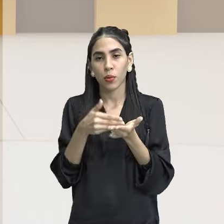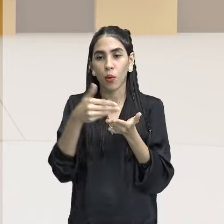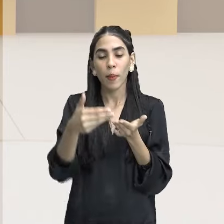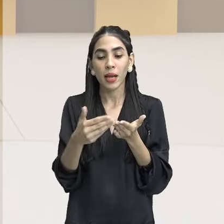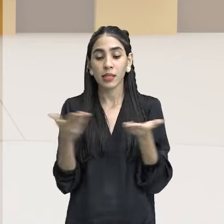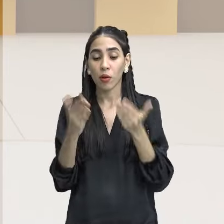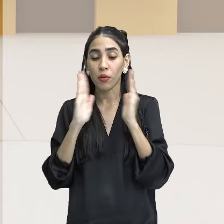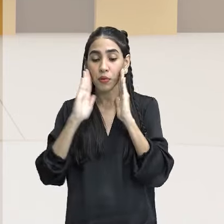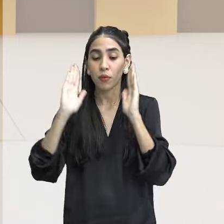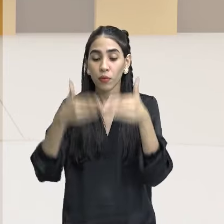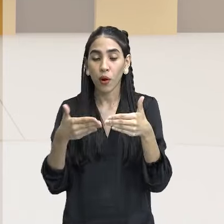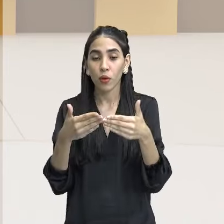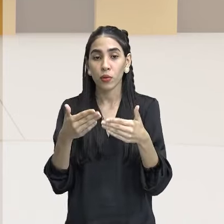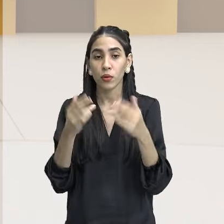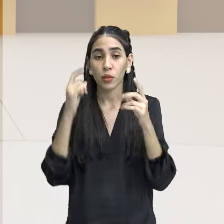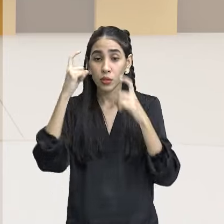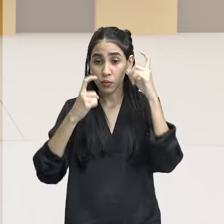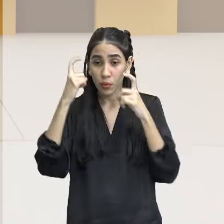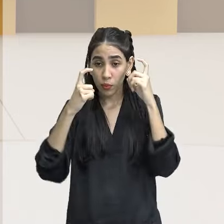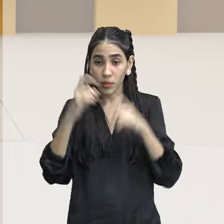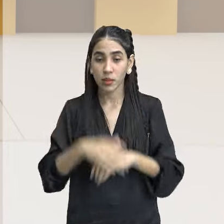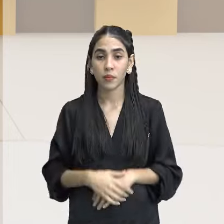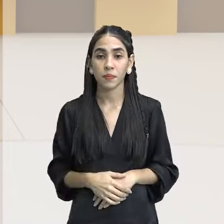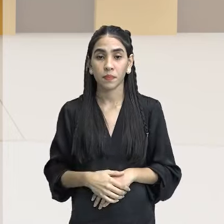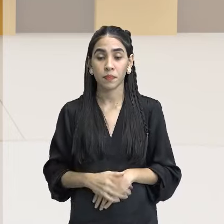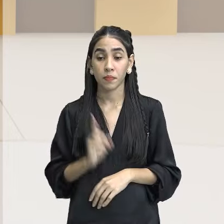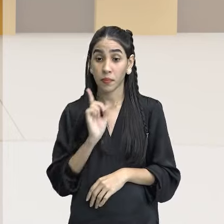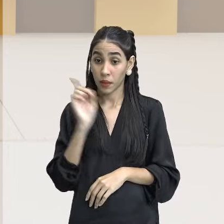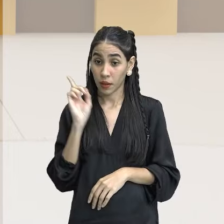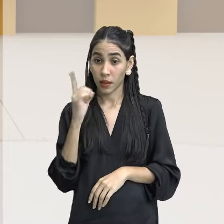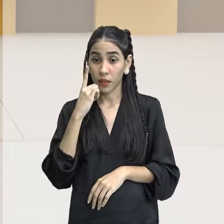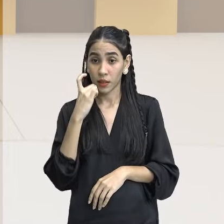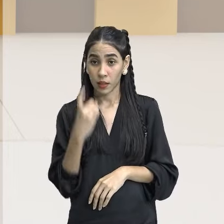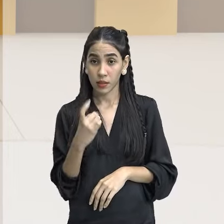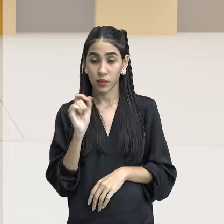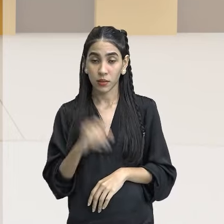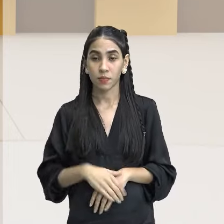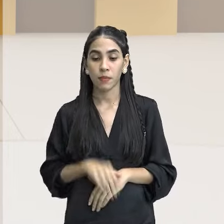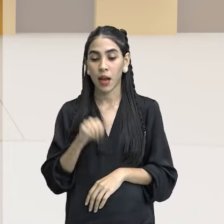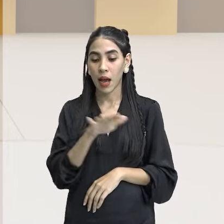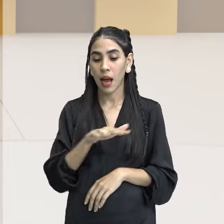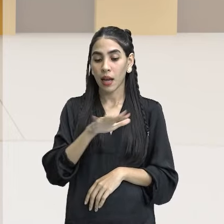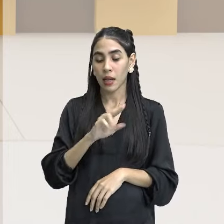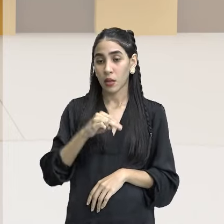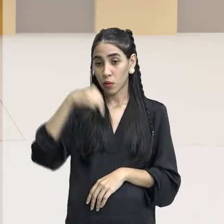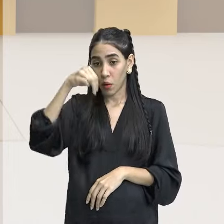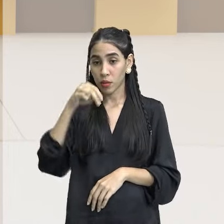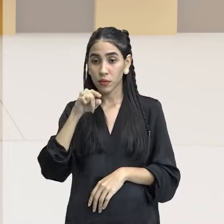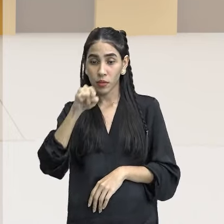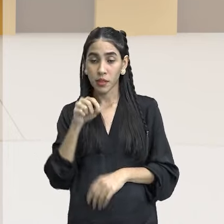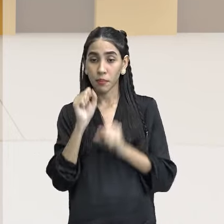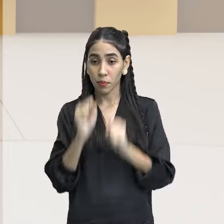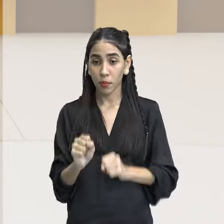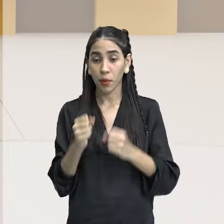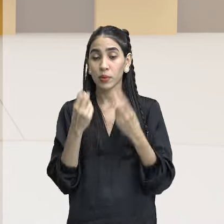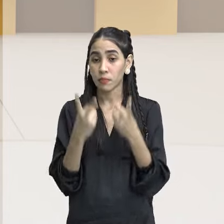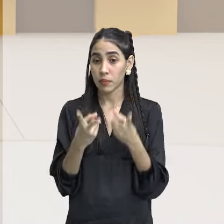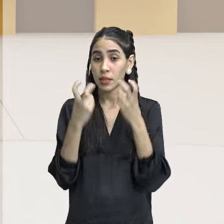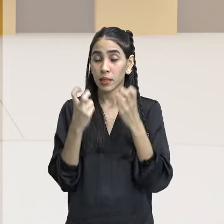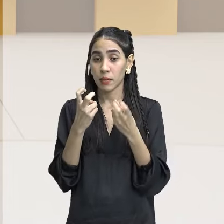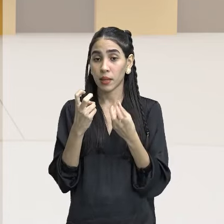se ter essas unidades de conservação. E olha que interessante. Então, professora, na região norte, vocês podem observar aqui no mapa,